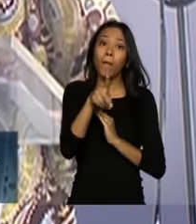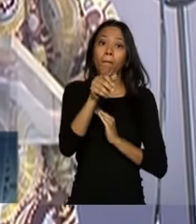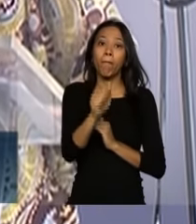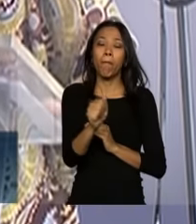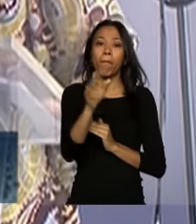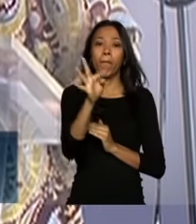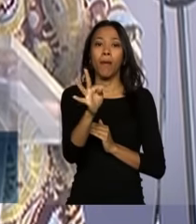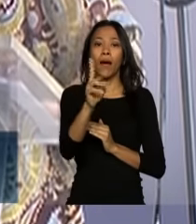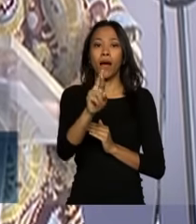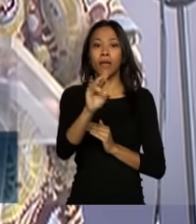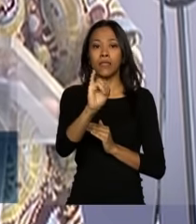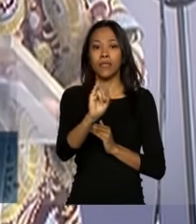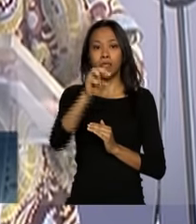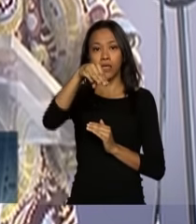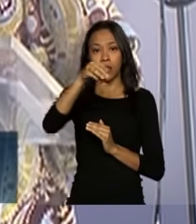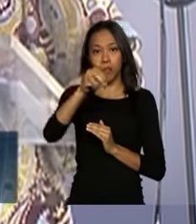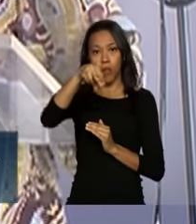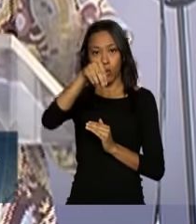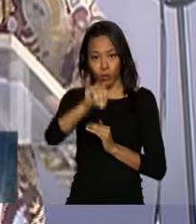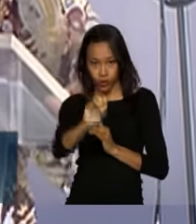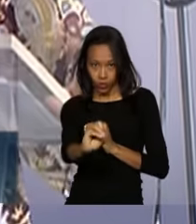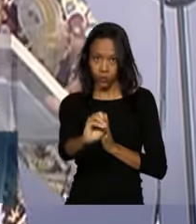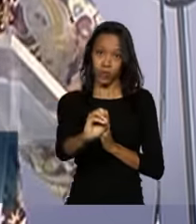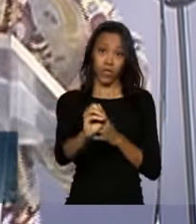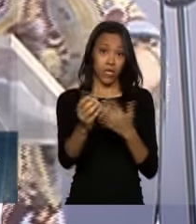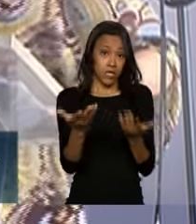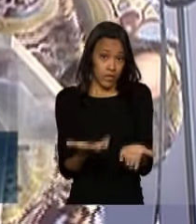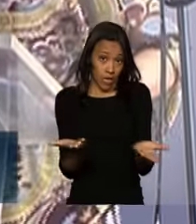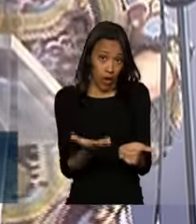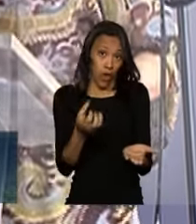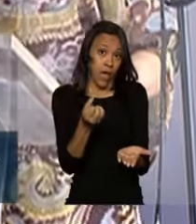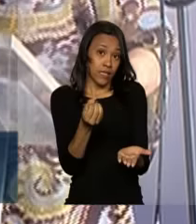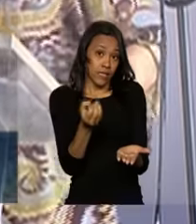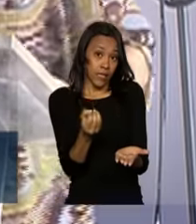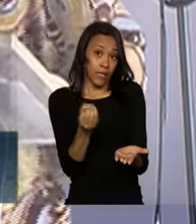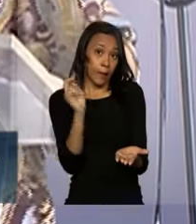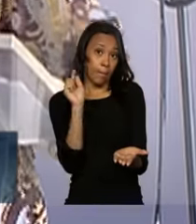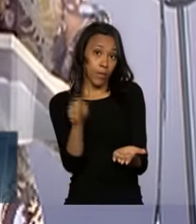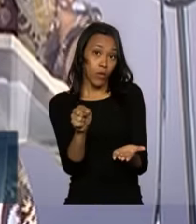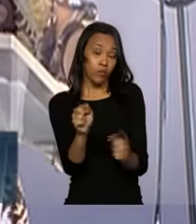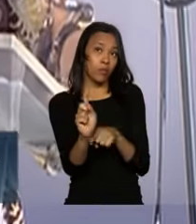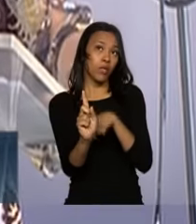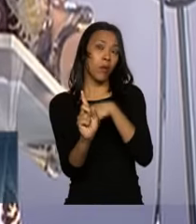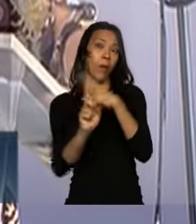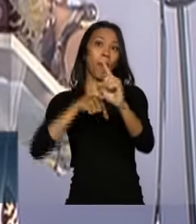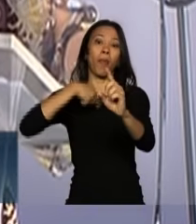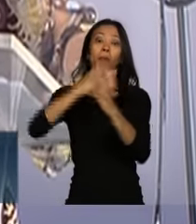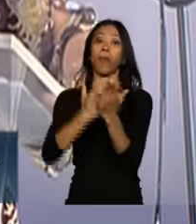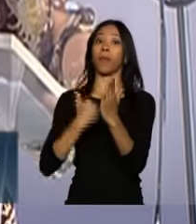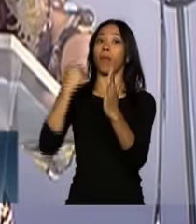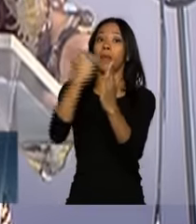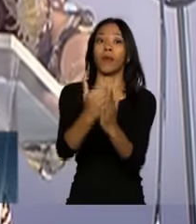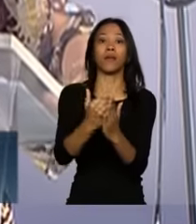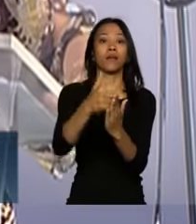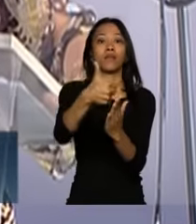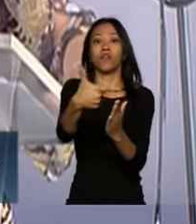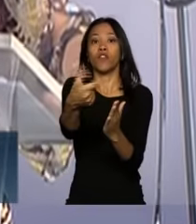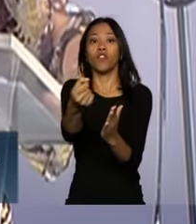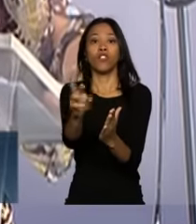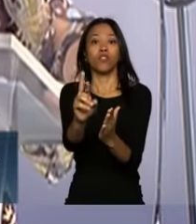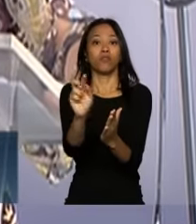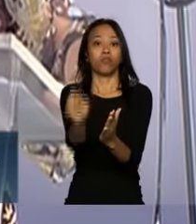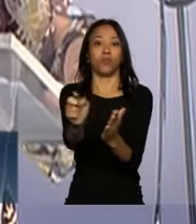valendo 60 mil, daqui a pouco vai valer 120 e